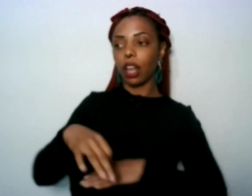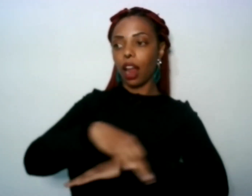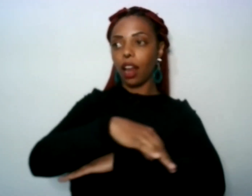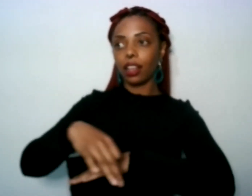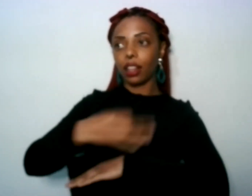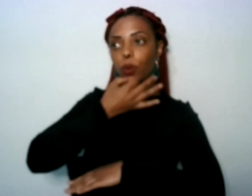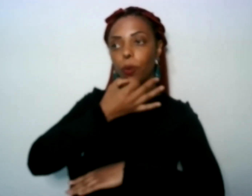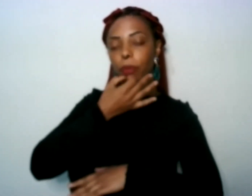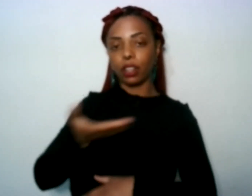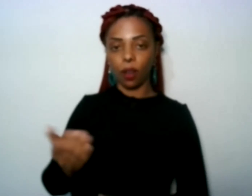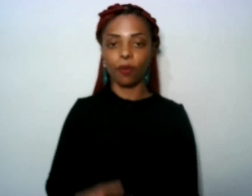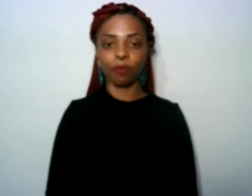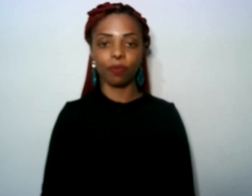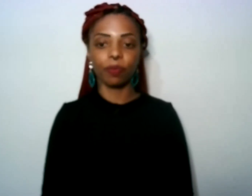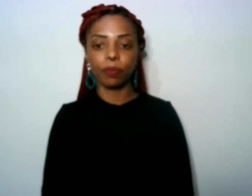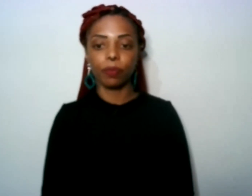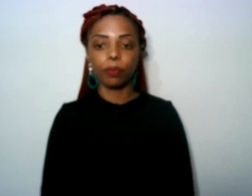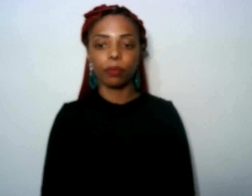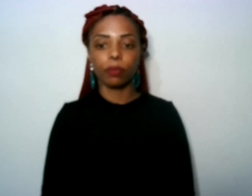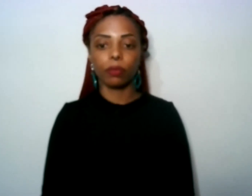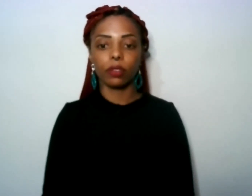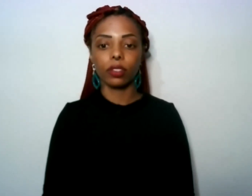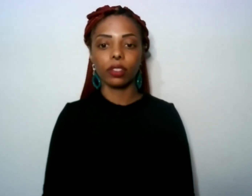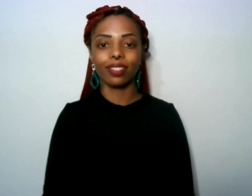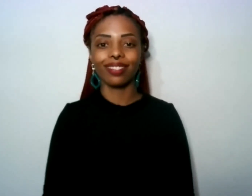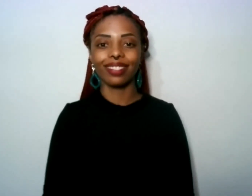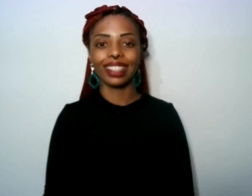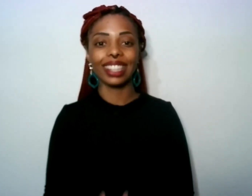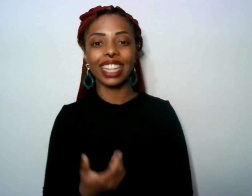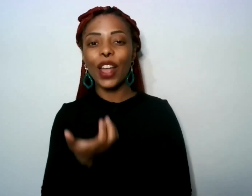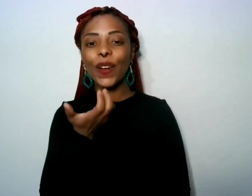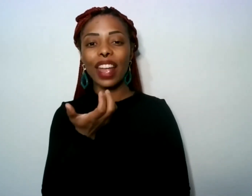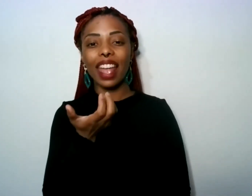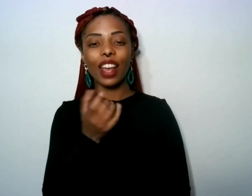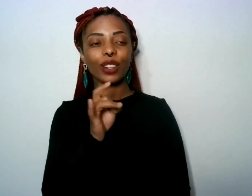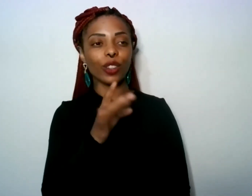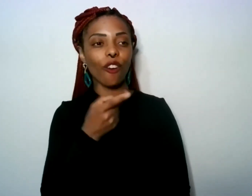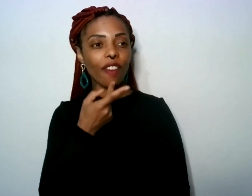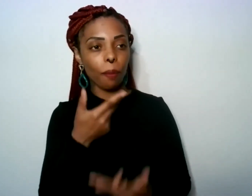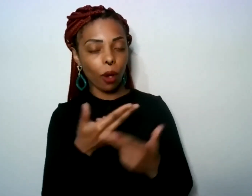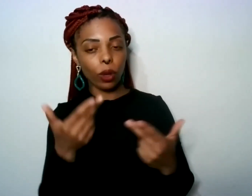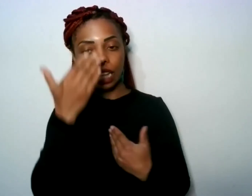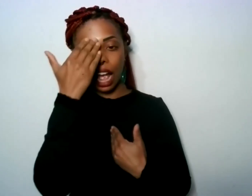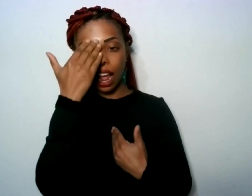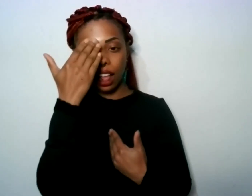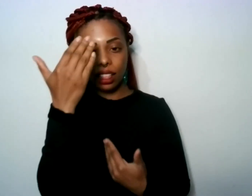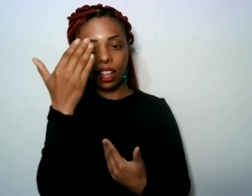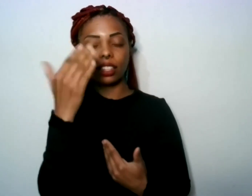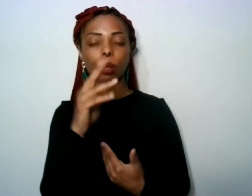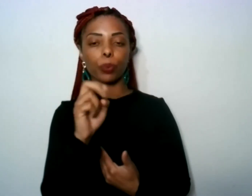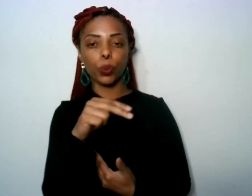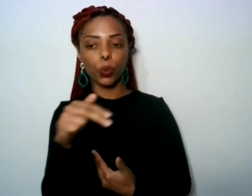eu gostaria de dar uma palavrinha agradecer né Bruna